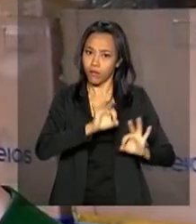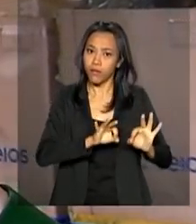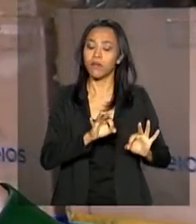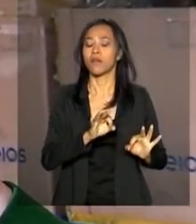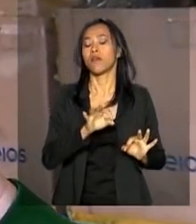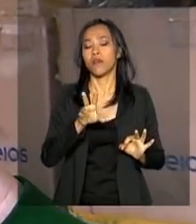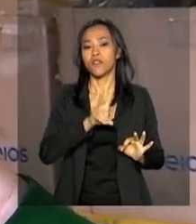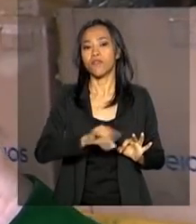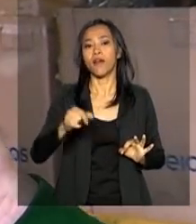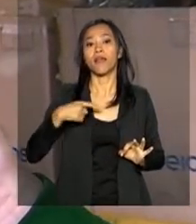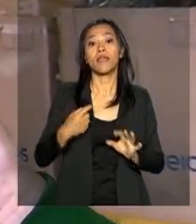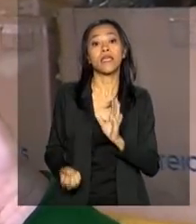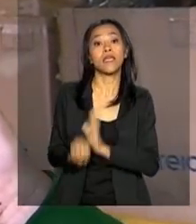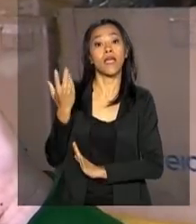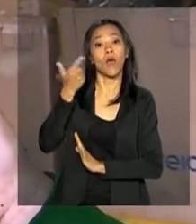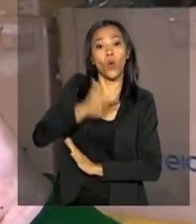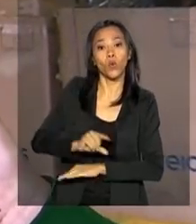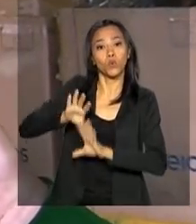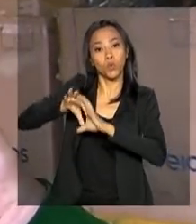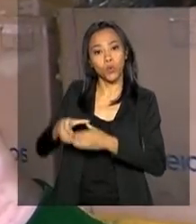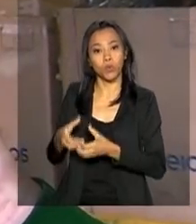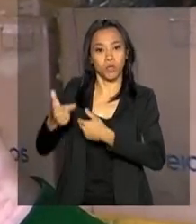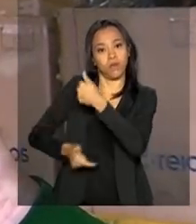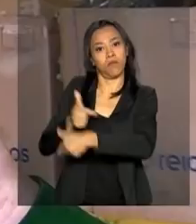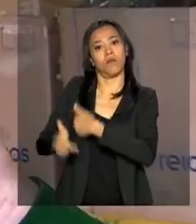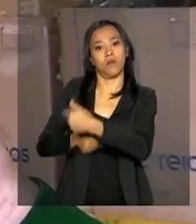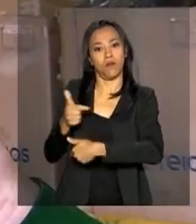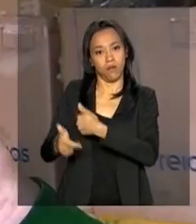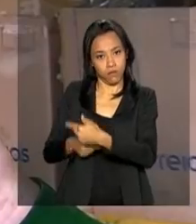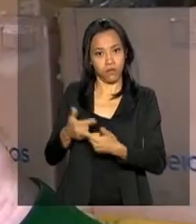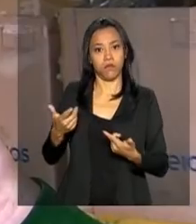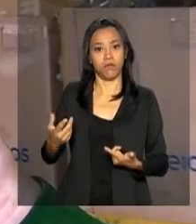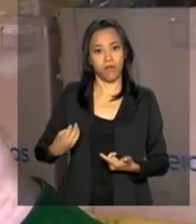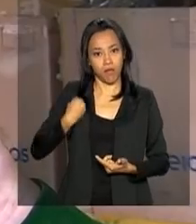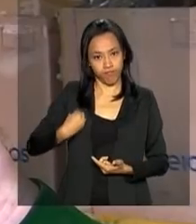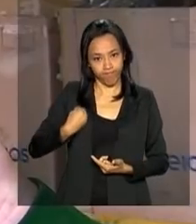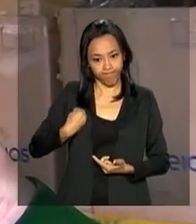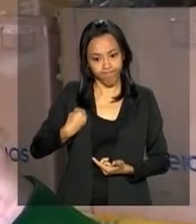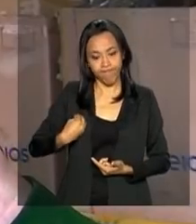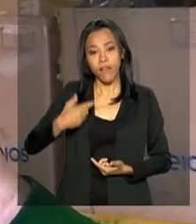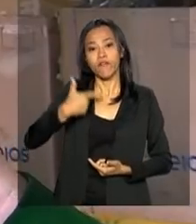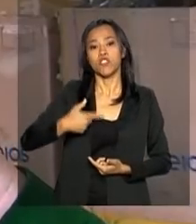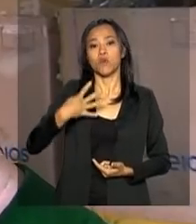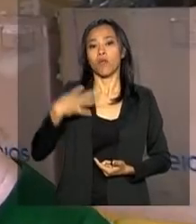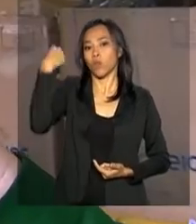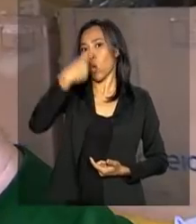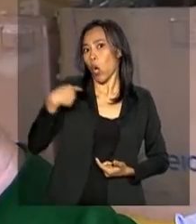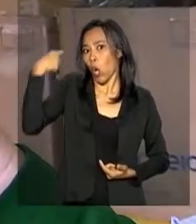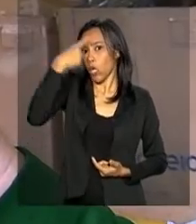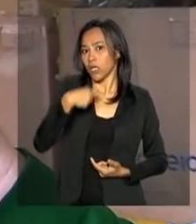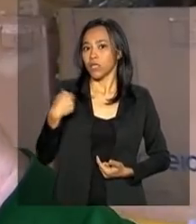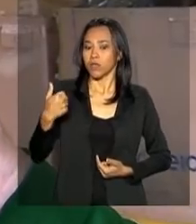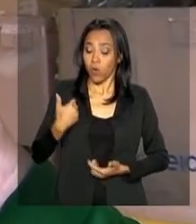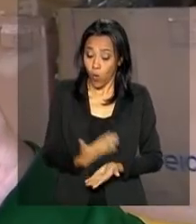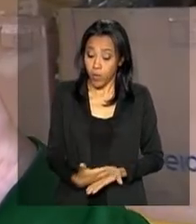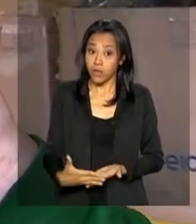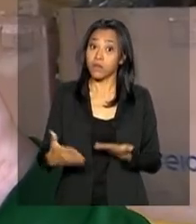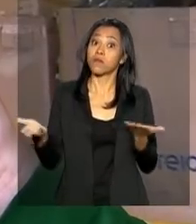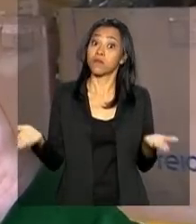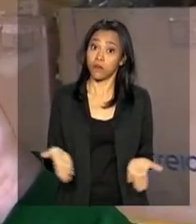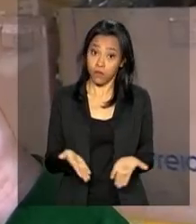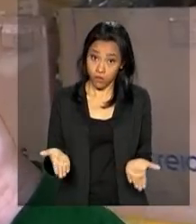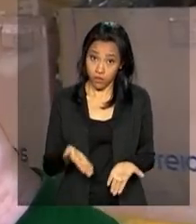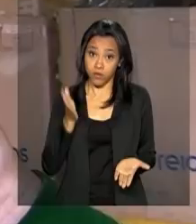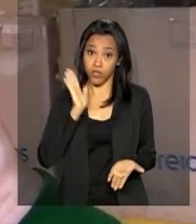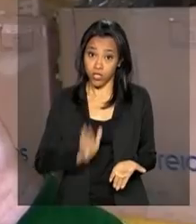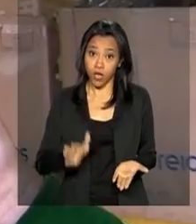criar outros turnos, os nossos centros, esse centro que você está agora, ele passará a trabalhar 24 horas a partir de hoje, né? A gente